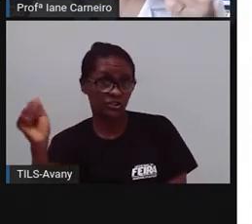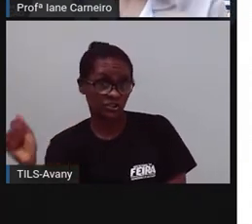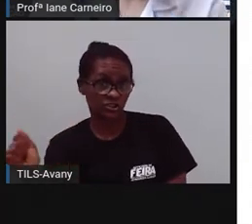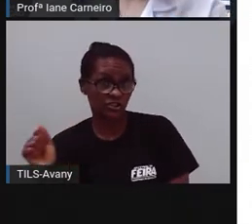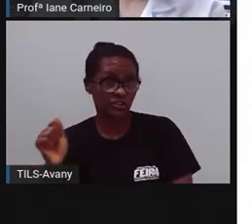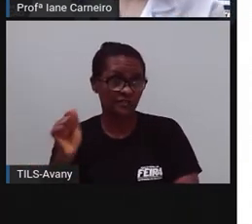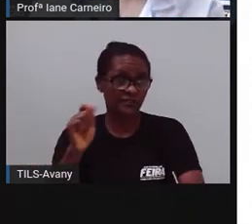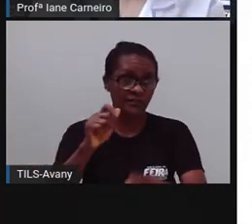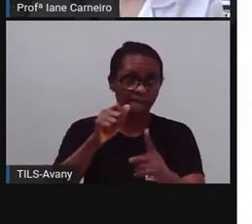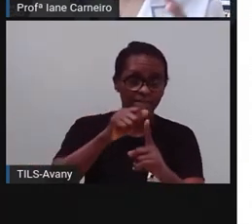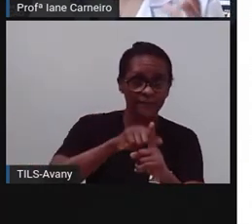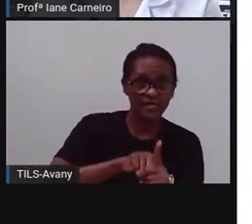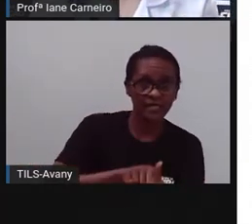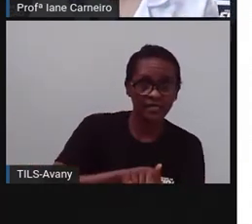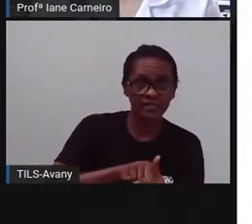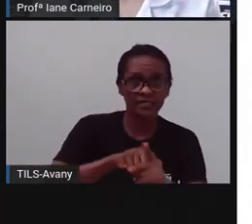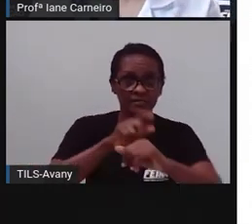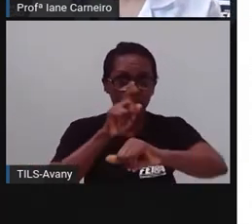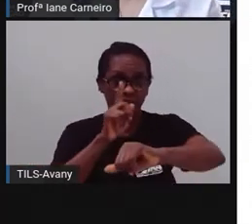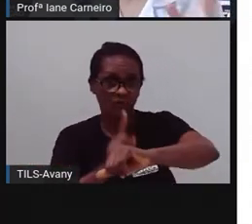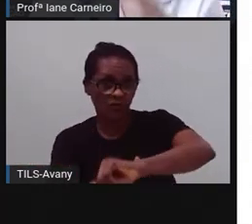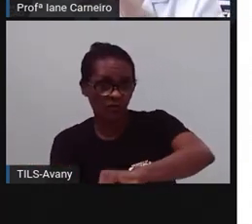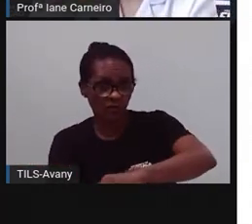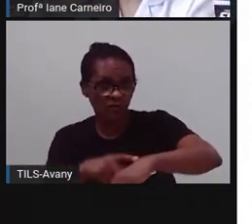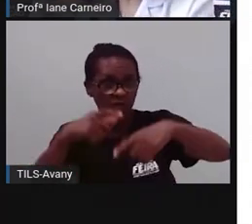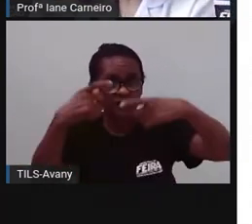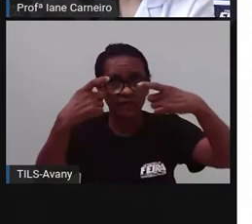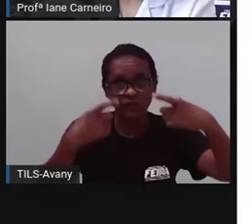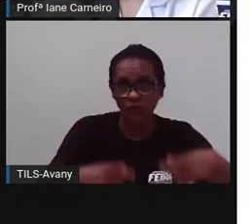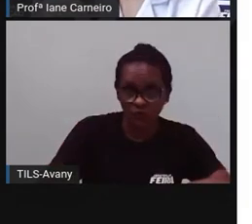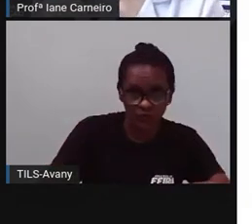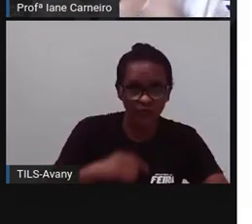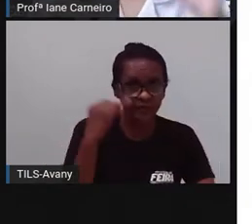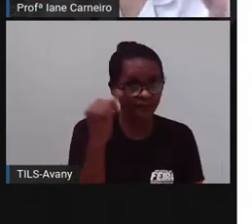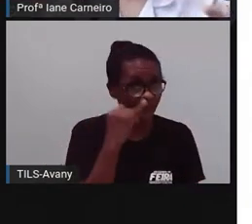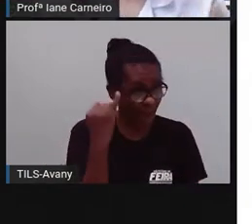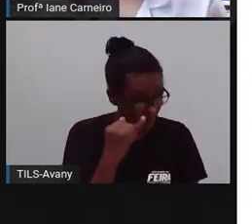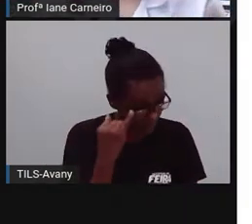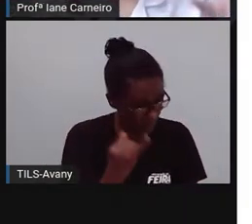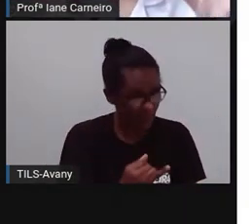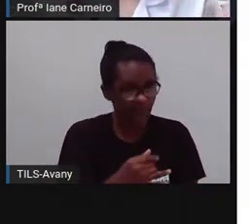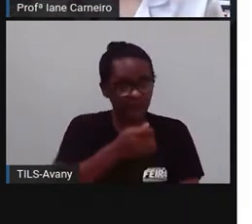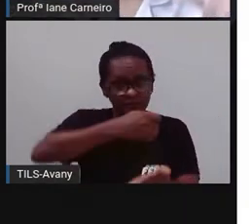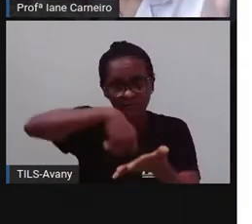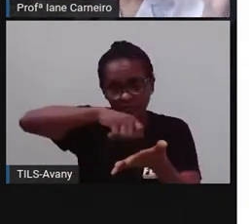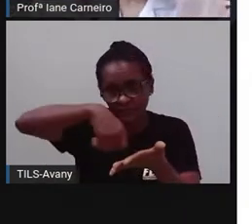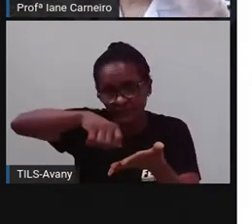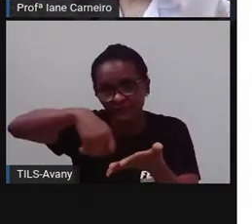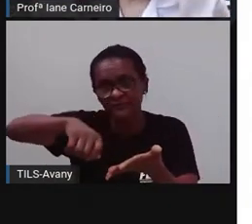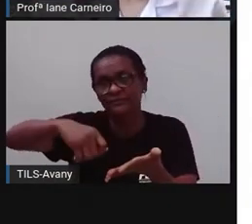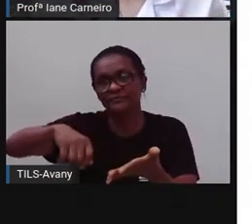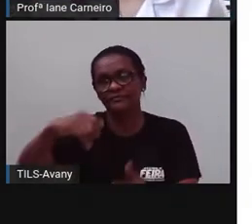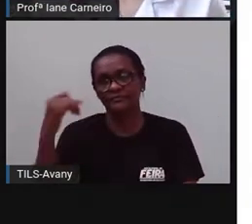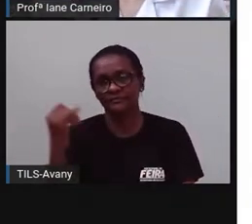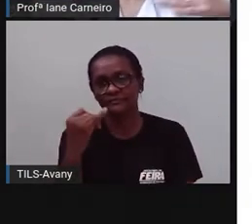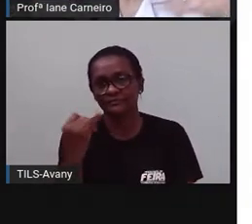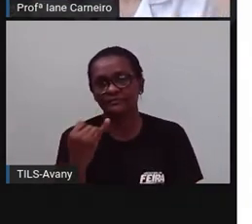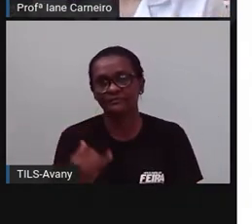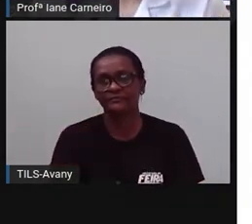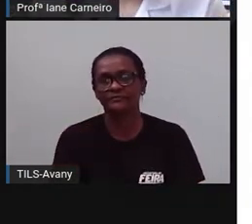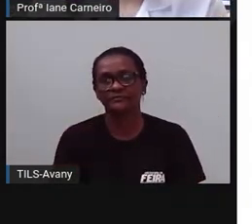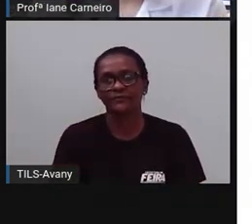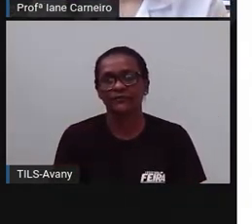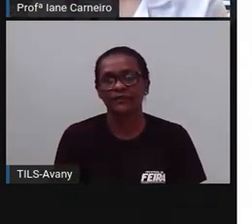tem o horário e tem local certo então são informações que precisam aparecer em todo o convite